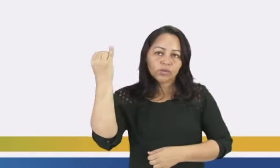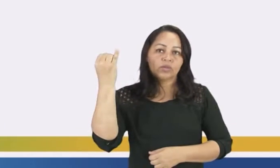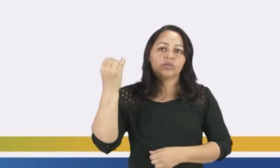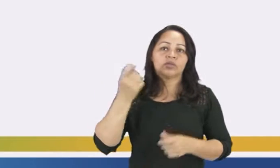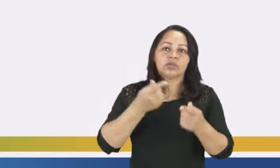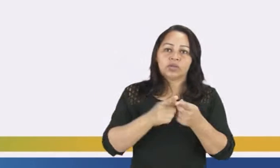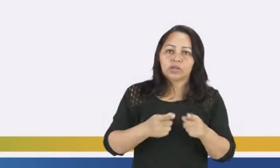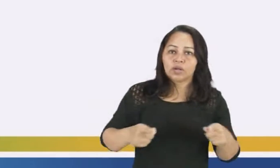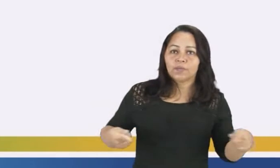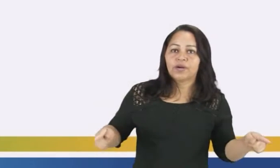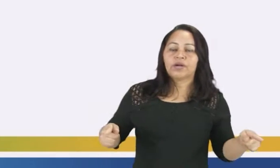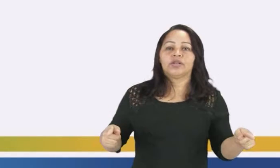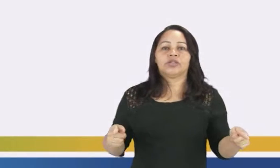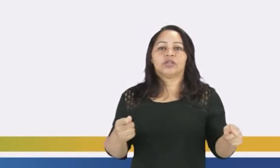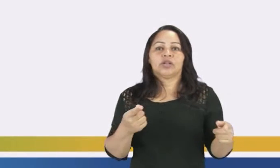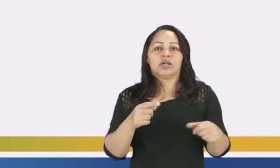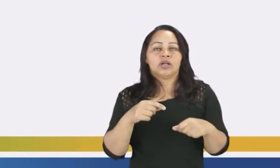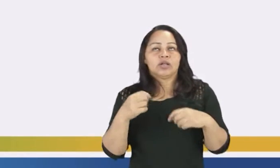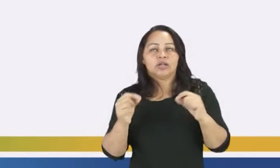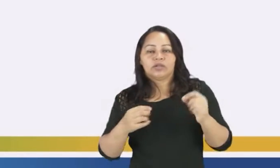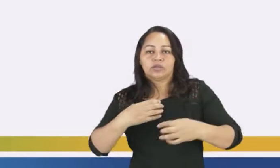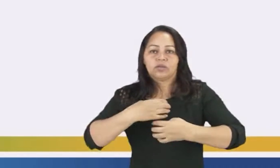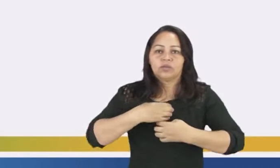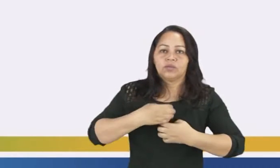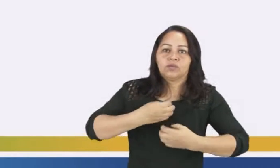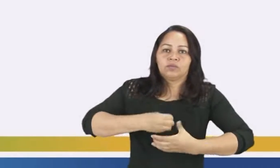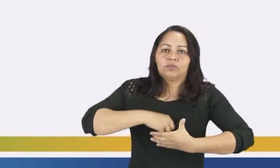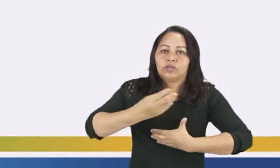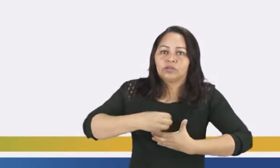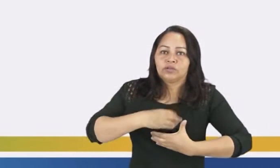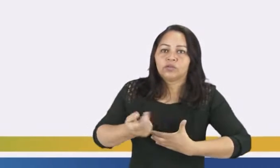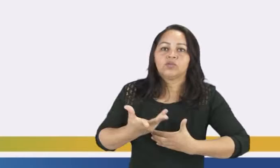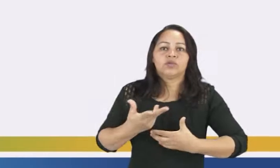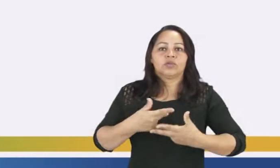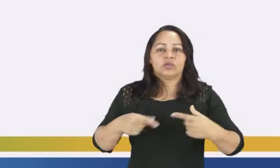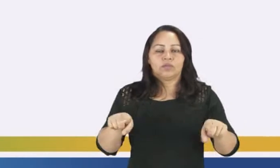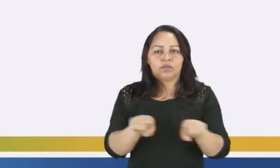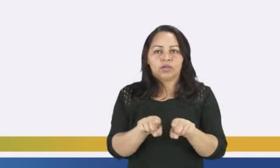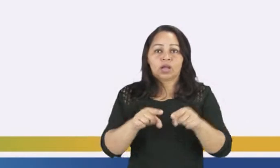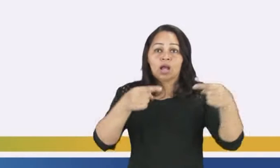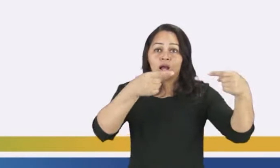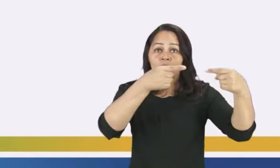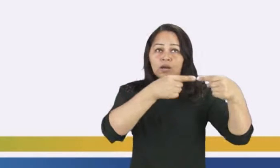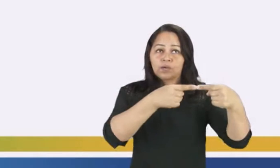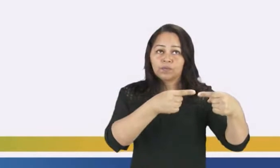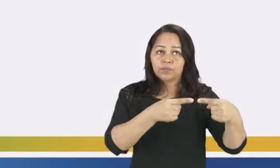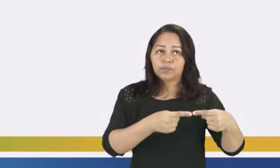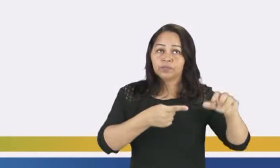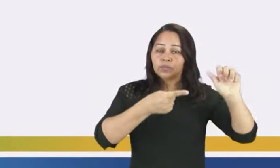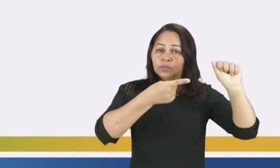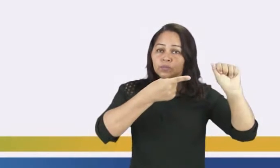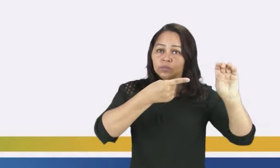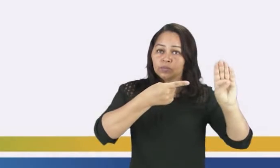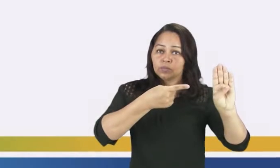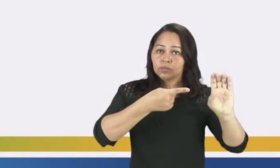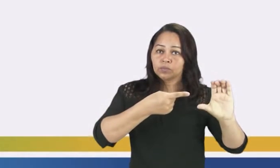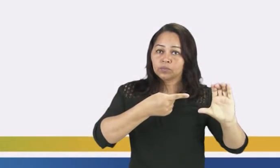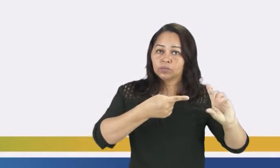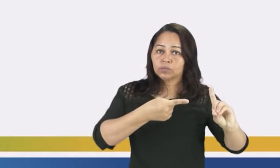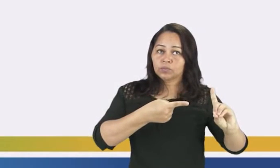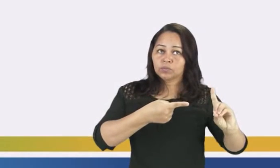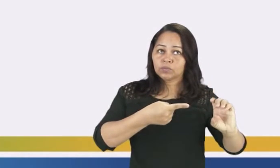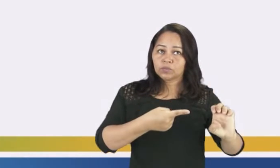e na argumentação de atitudes, ações e menções. A alternativa que completa adequadamente os pronomes nas